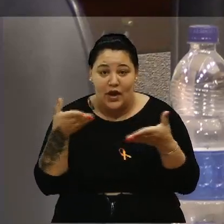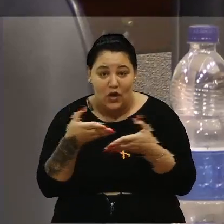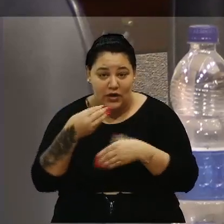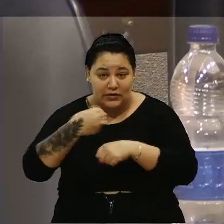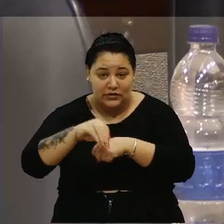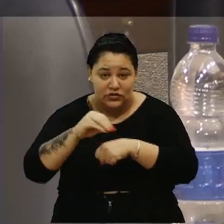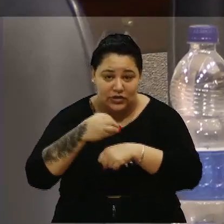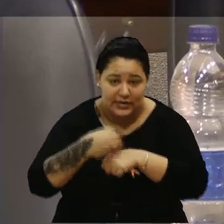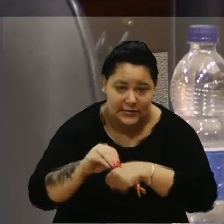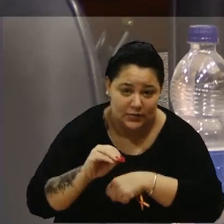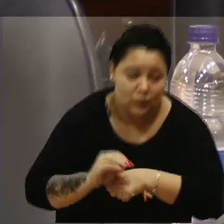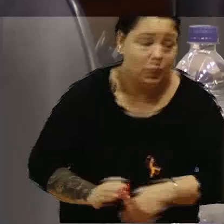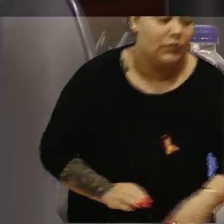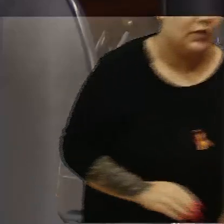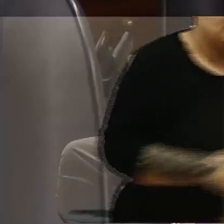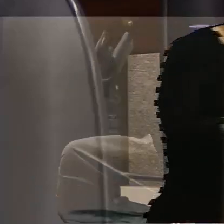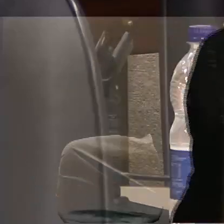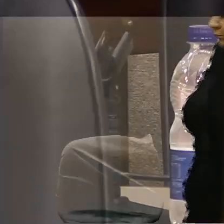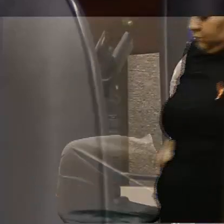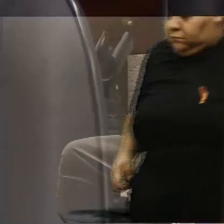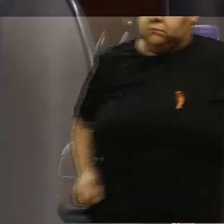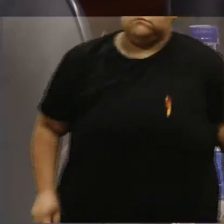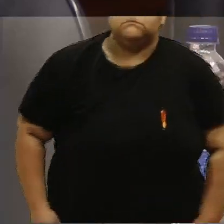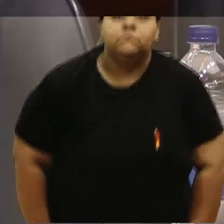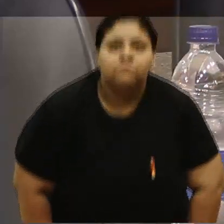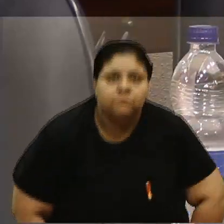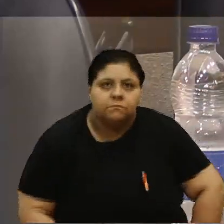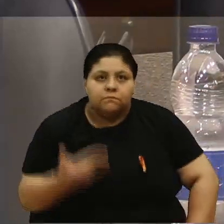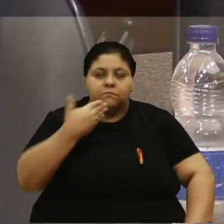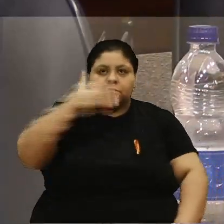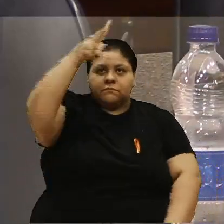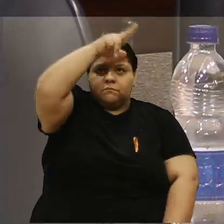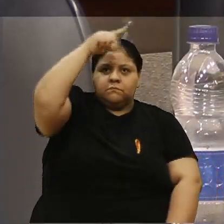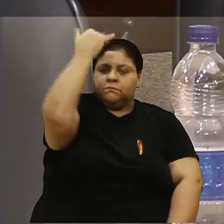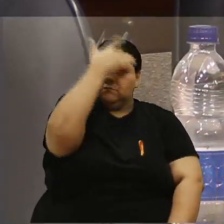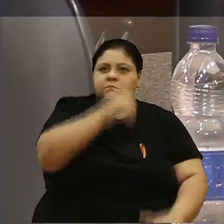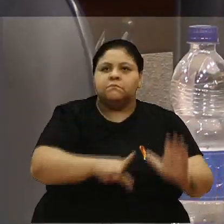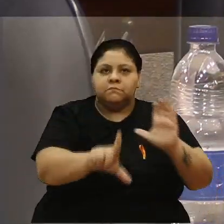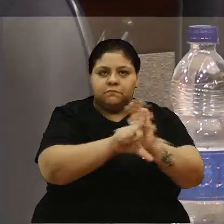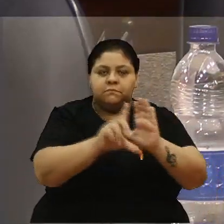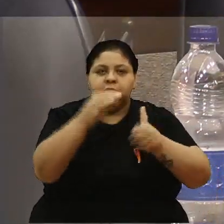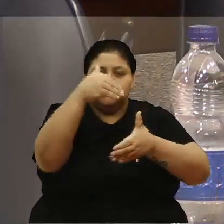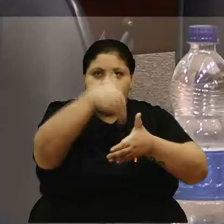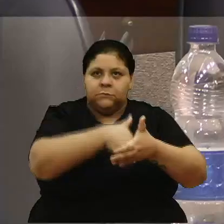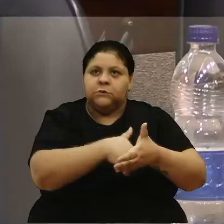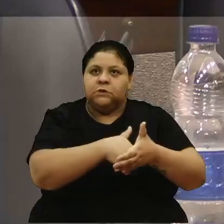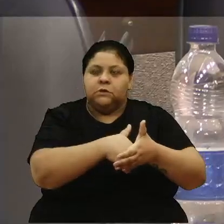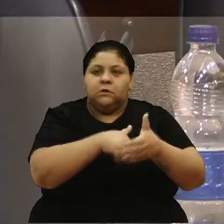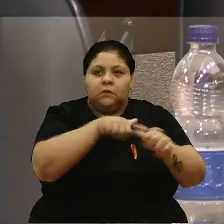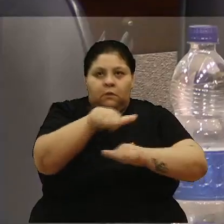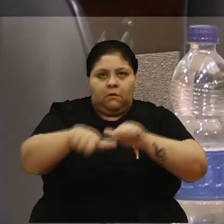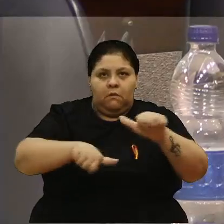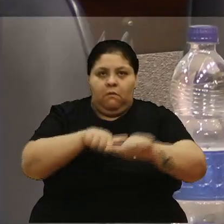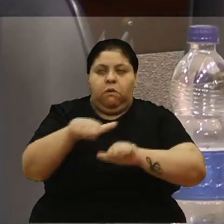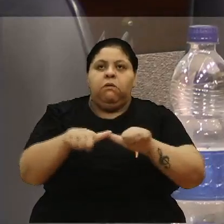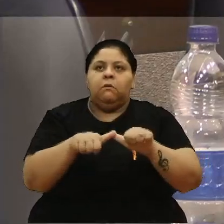proposição do SAMAI, com esse pedido do prefeito Adiló, do vice-Nestor, para que essa lei seja votada, seja modificada,